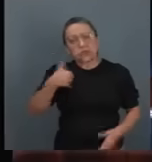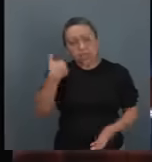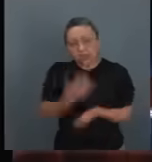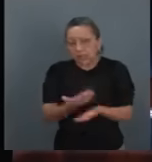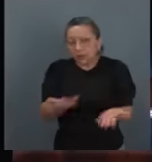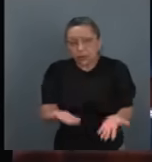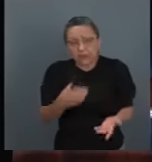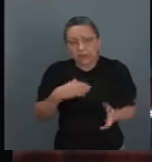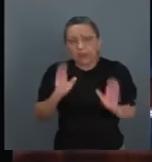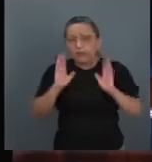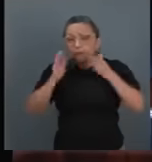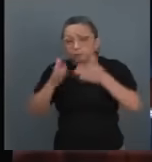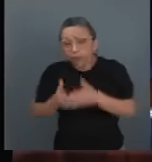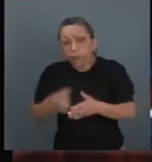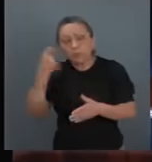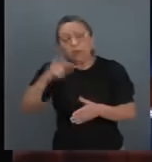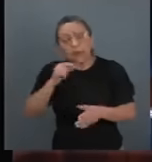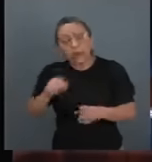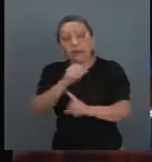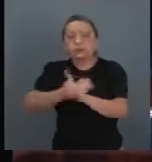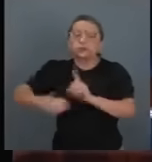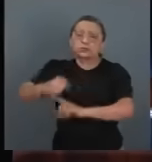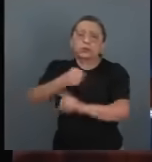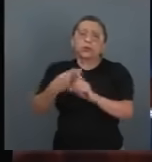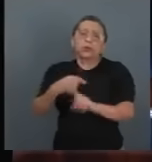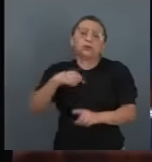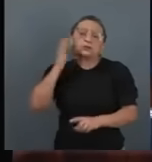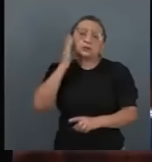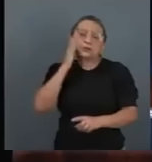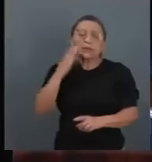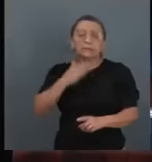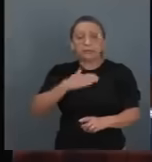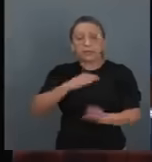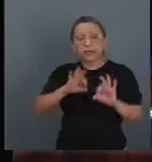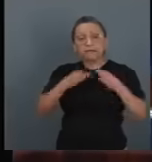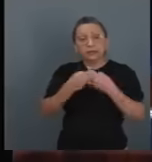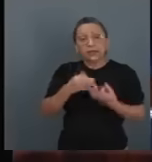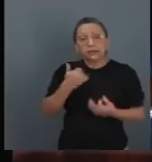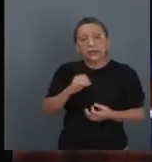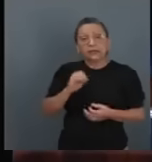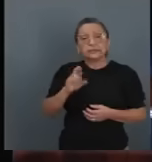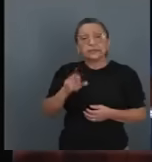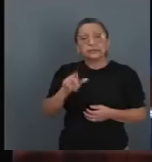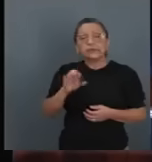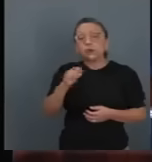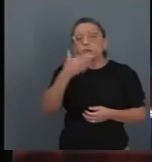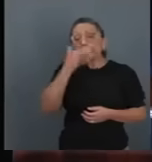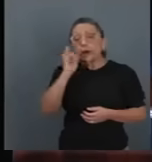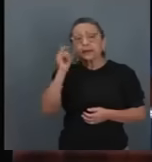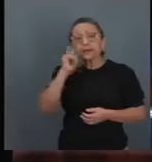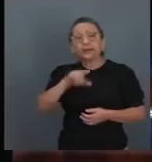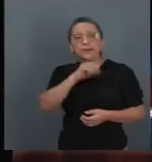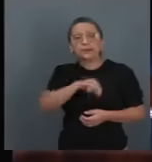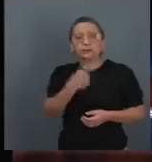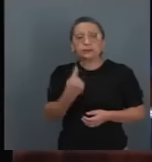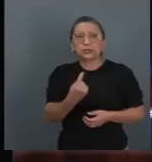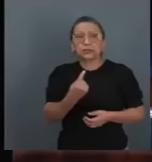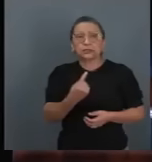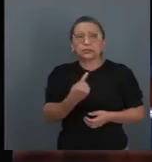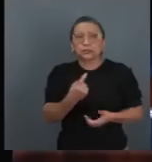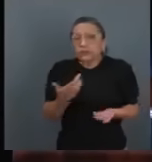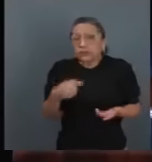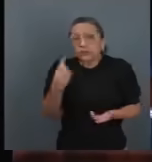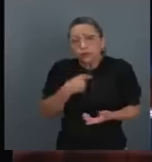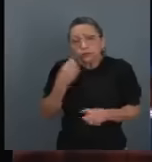né? Sempre foi a preocupação social, porque eu sabia, uma família de 10 irmãos, só o pai ganhava o salário mínimo. E tínhamos que